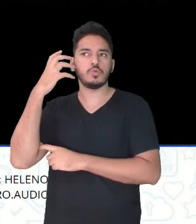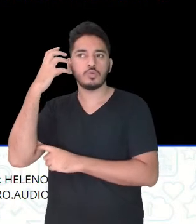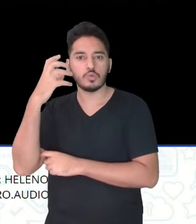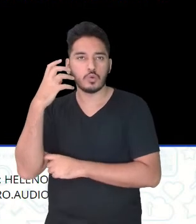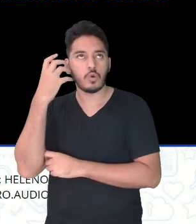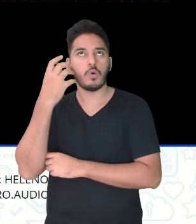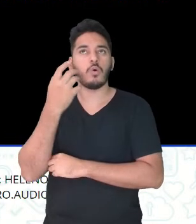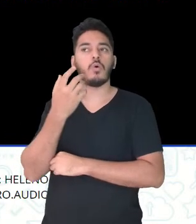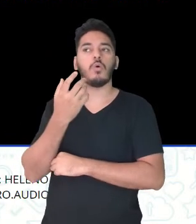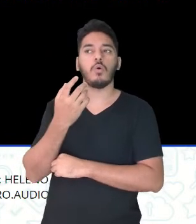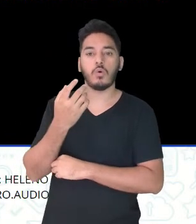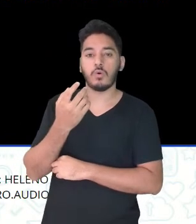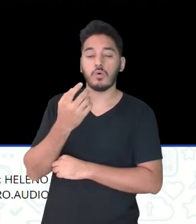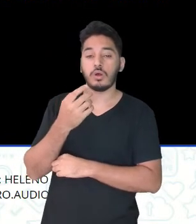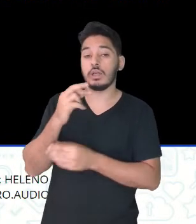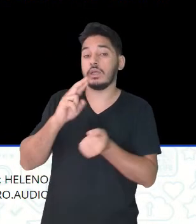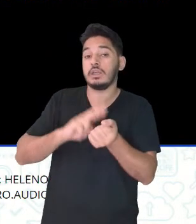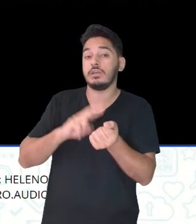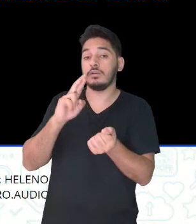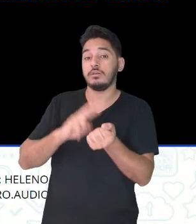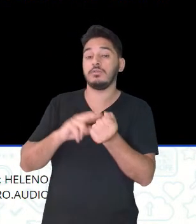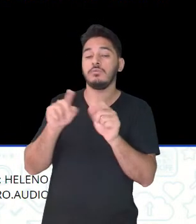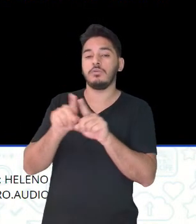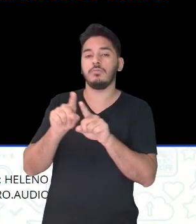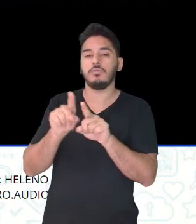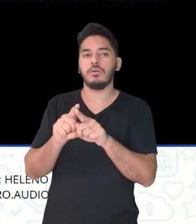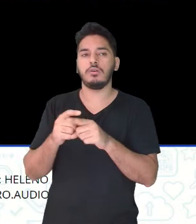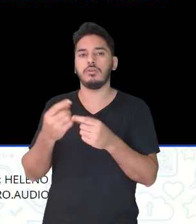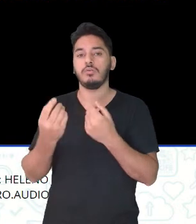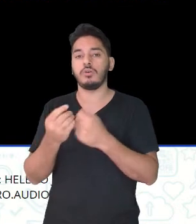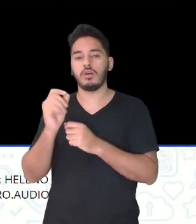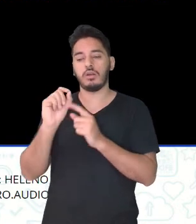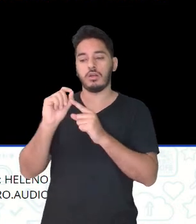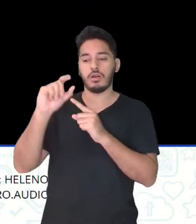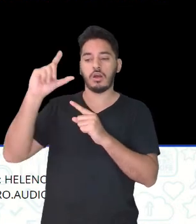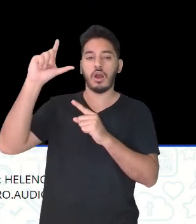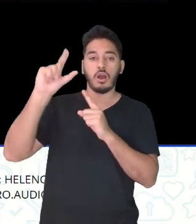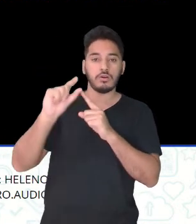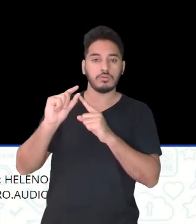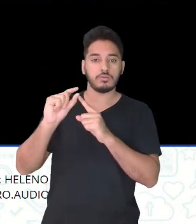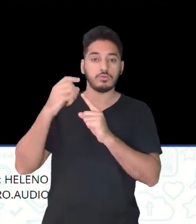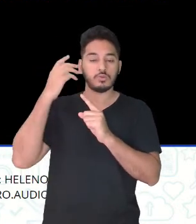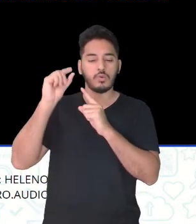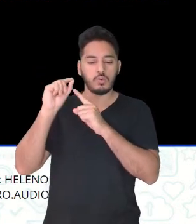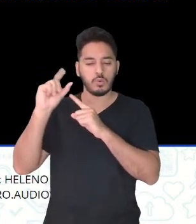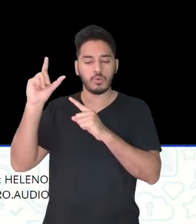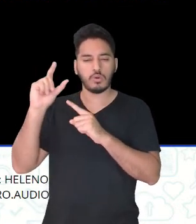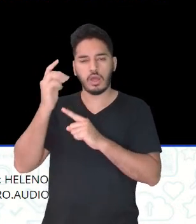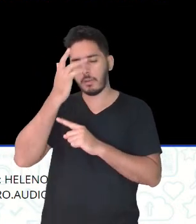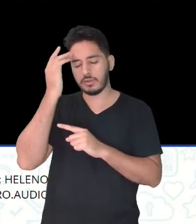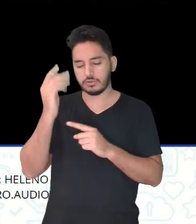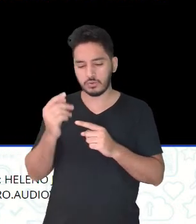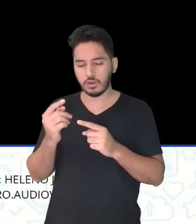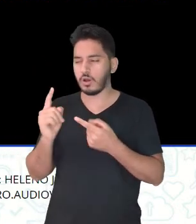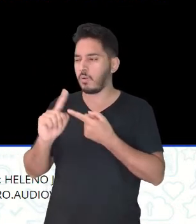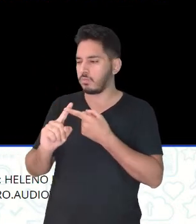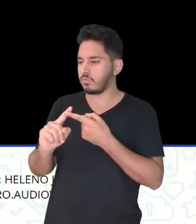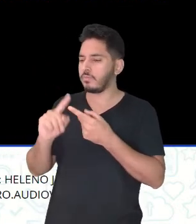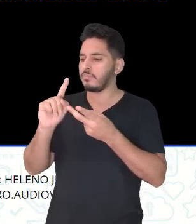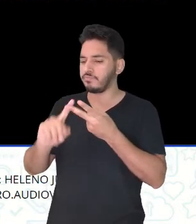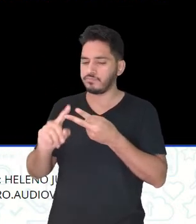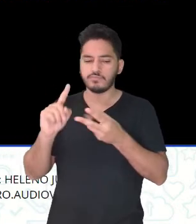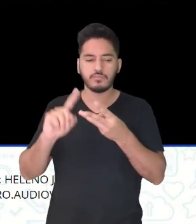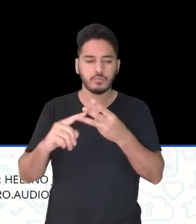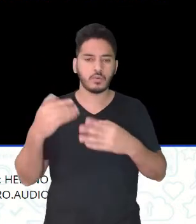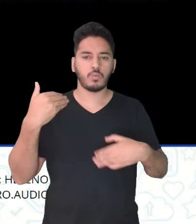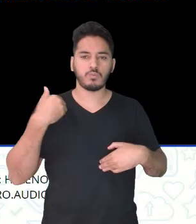gente entra com som, ritmos e intensidades sonoras, as pessoas foram combinando movimentos do